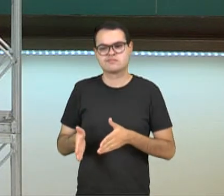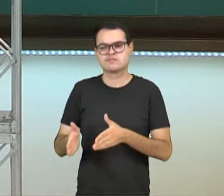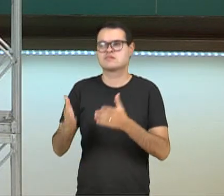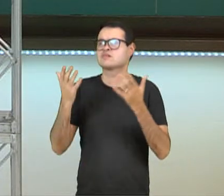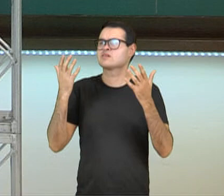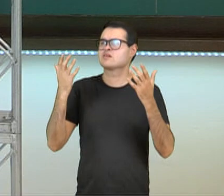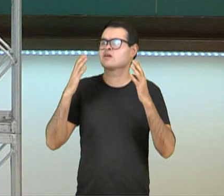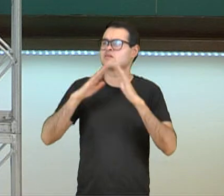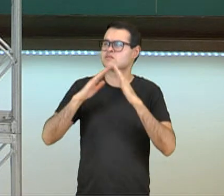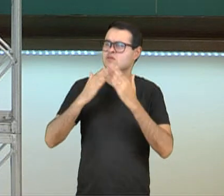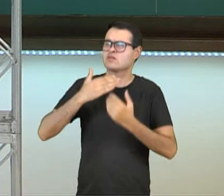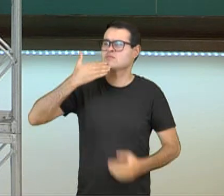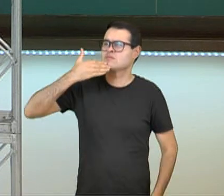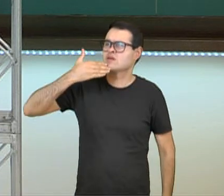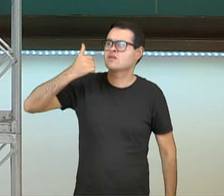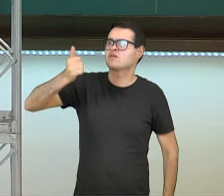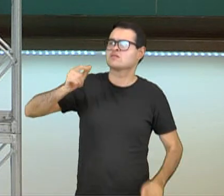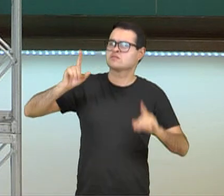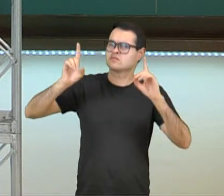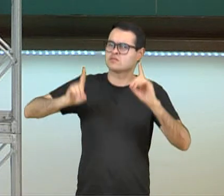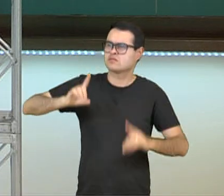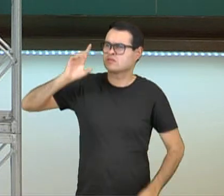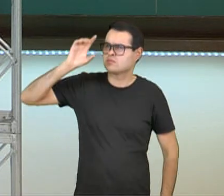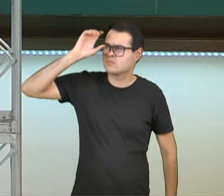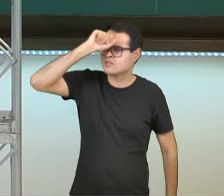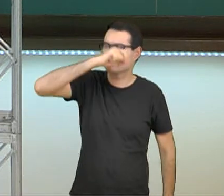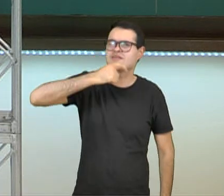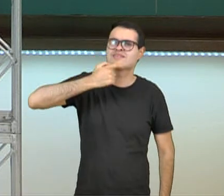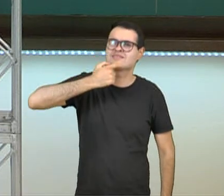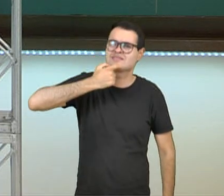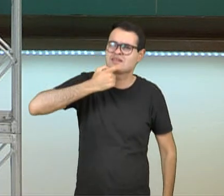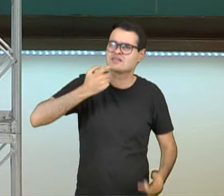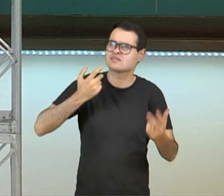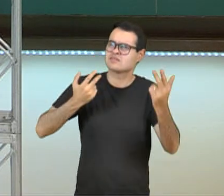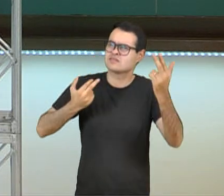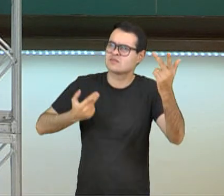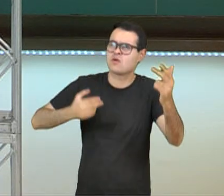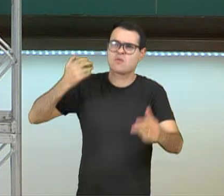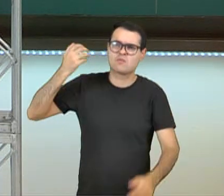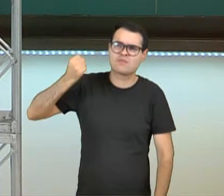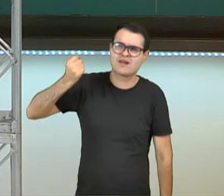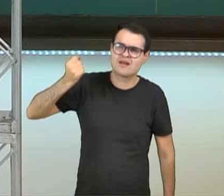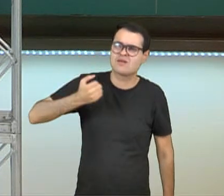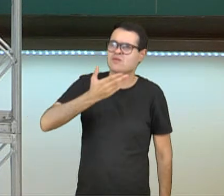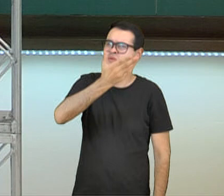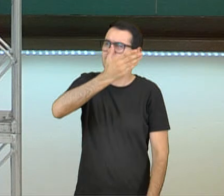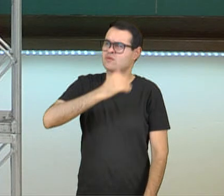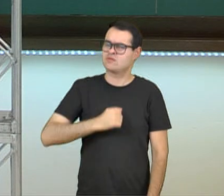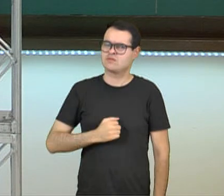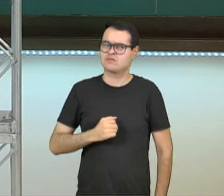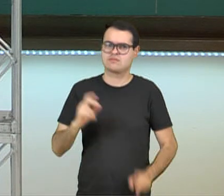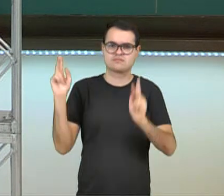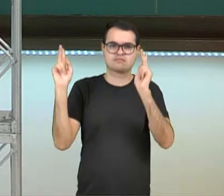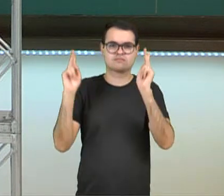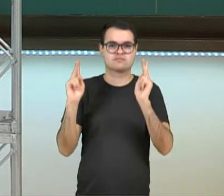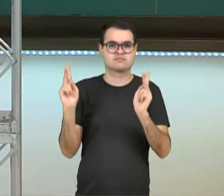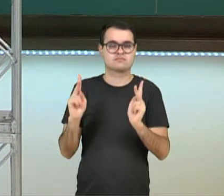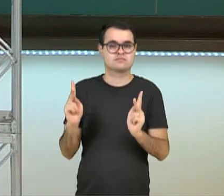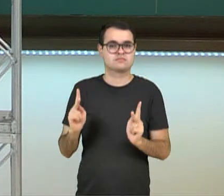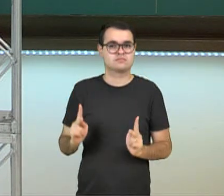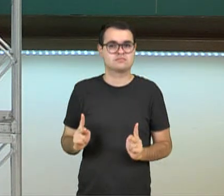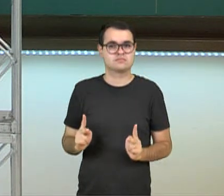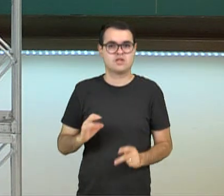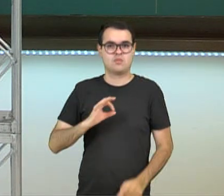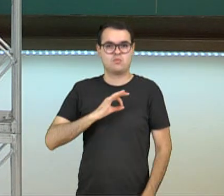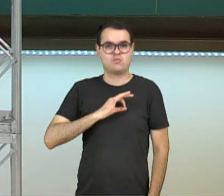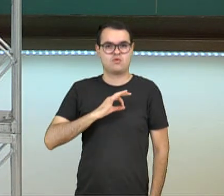escolas melhores, queremos o direito de aprender inglês igual as crianças brancas, pacificamente, acompanhados